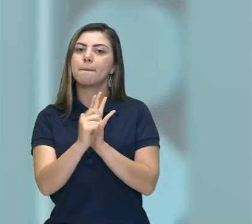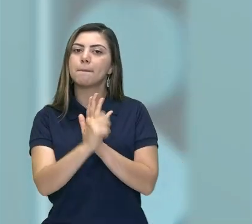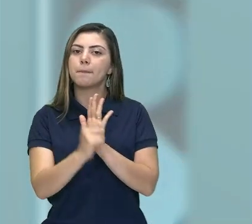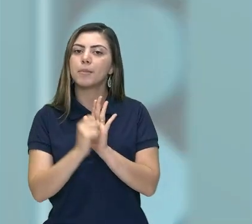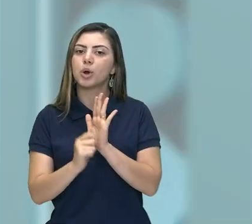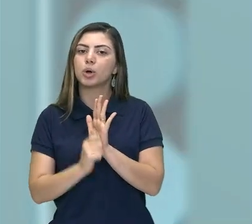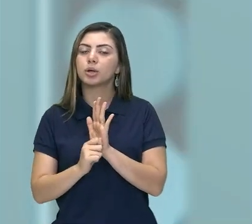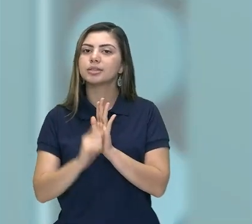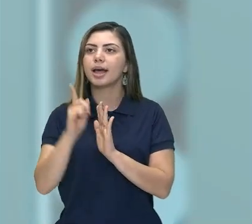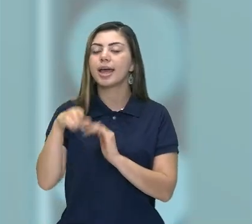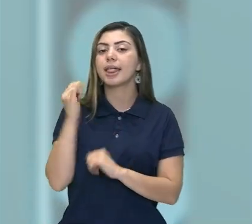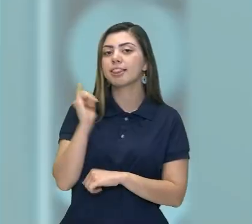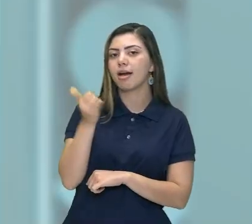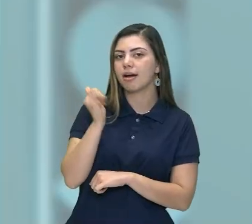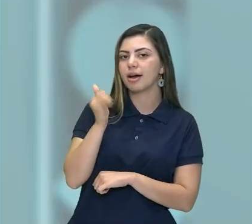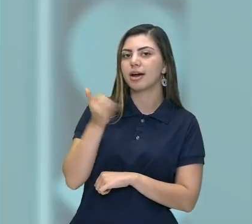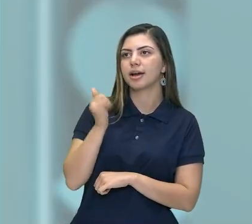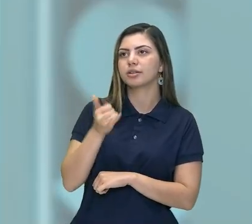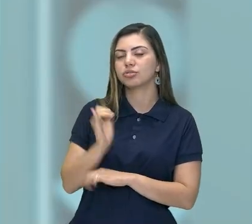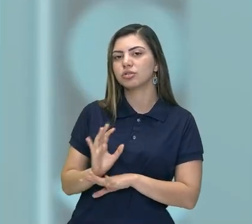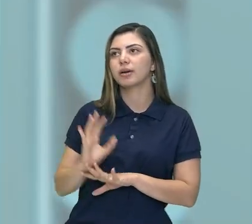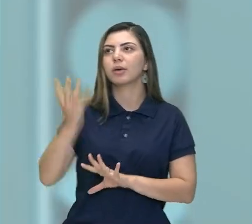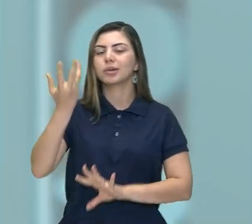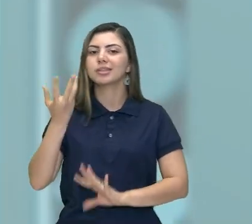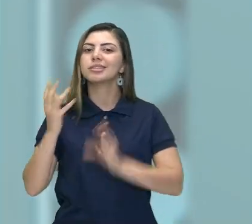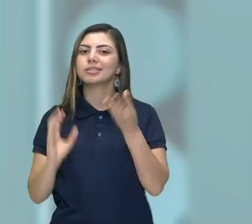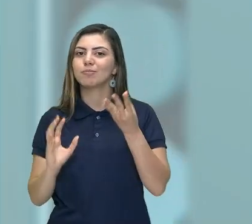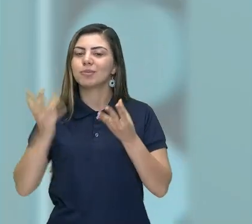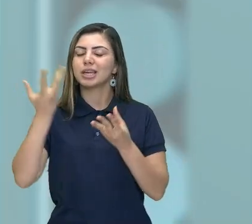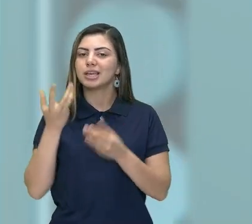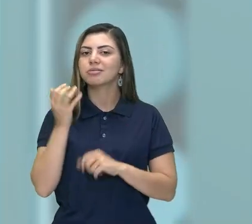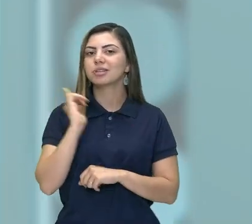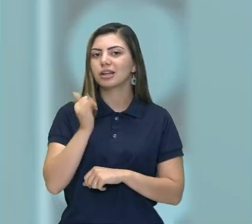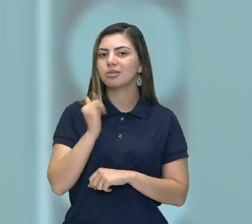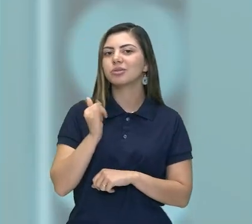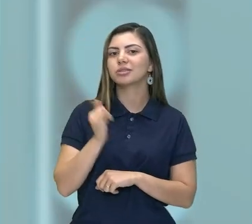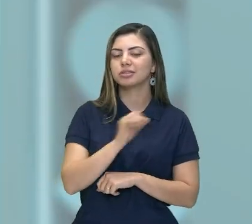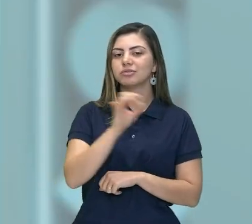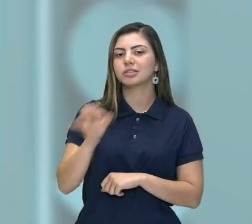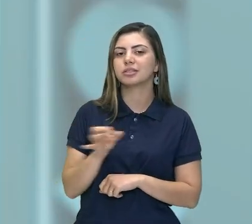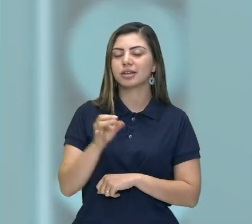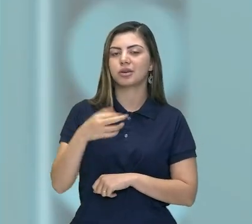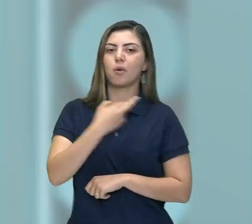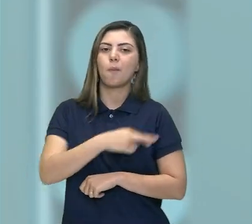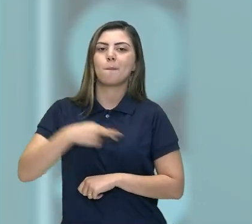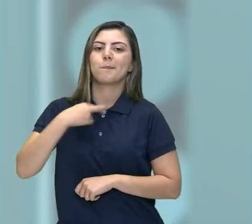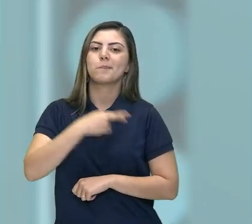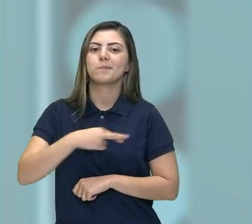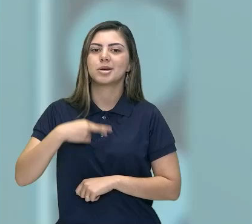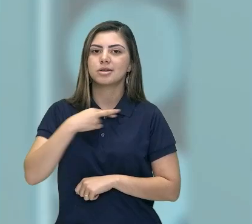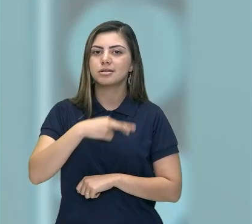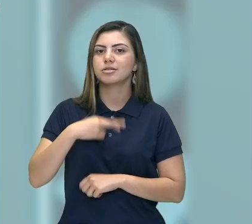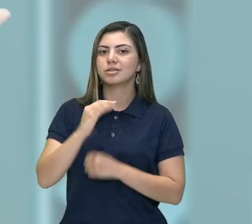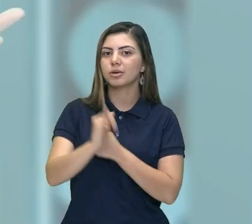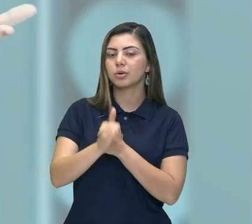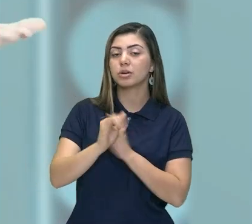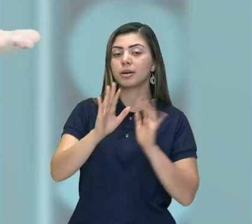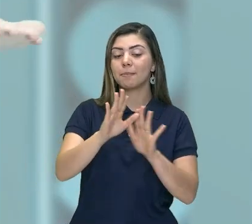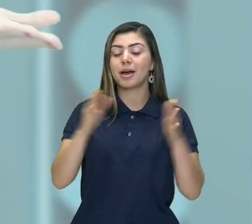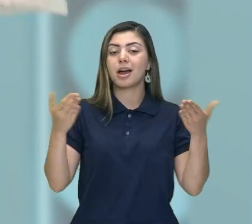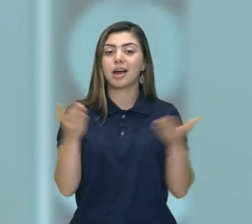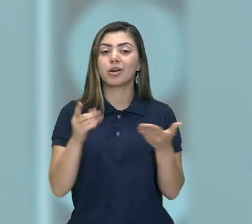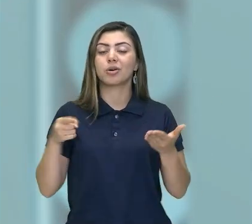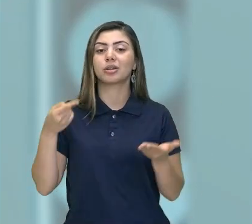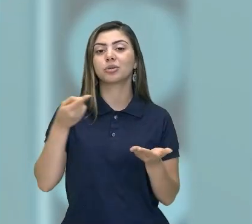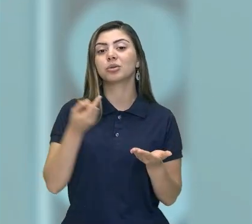questão narrativa de fato, meta-narrativas, enfim, aqueles romances longos e tudo mais. Só que agora a gente vai